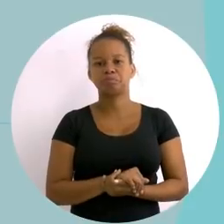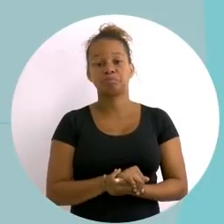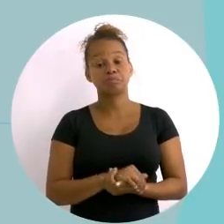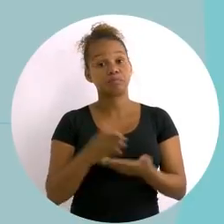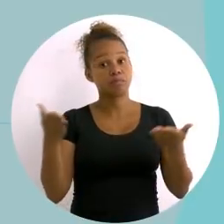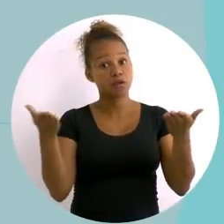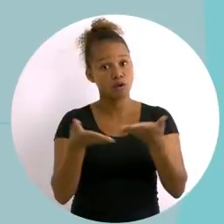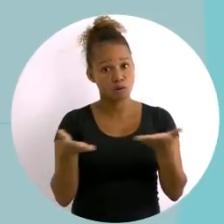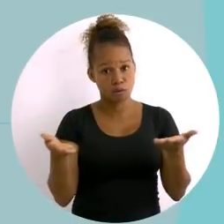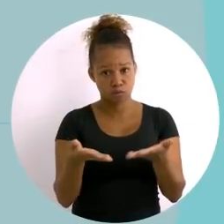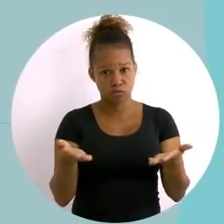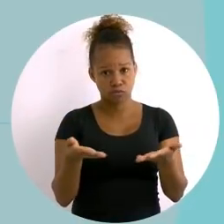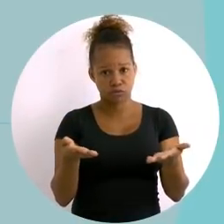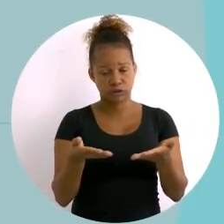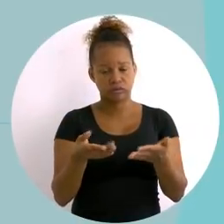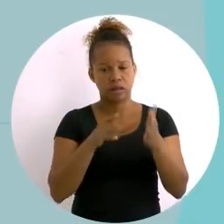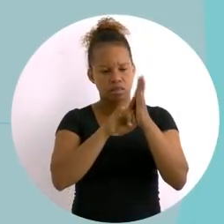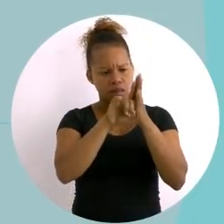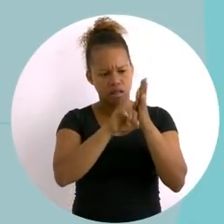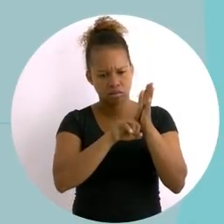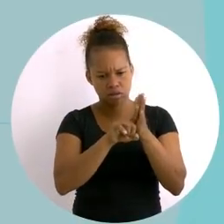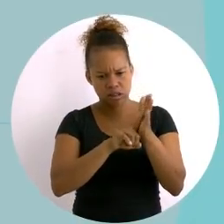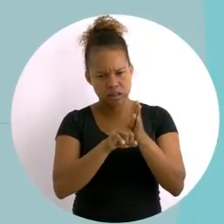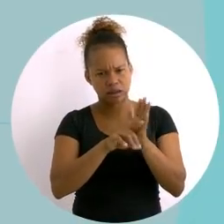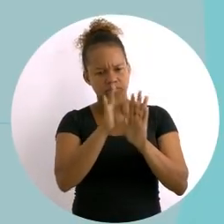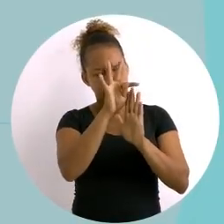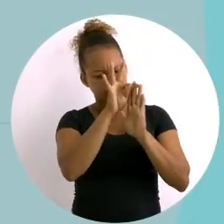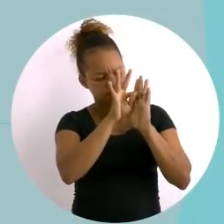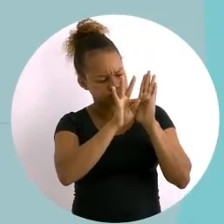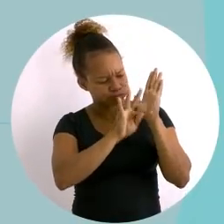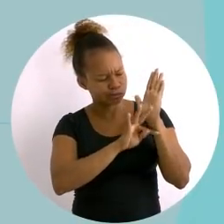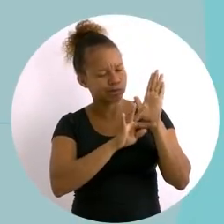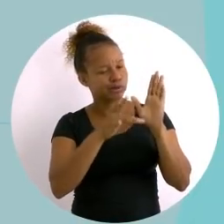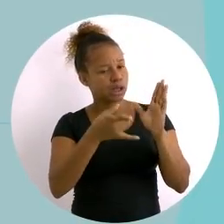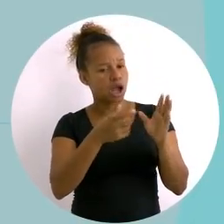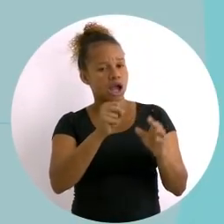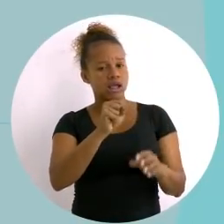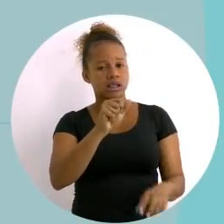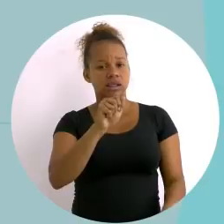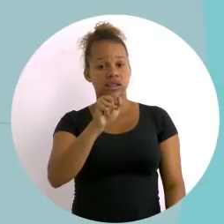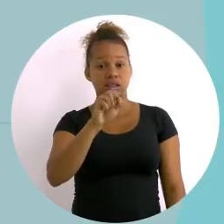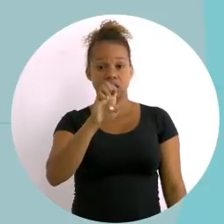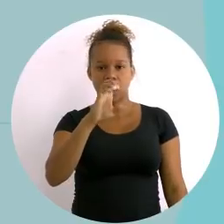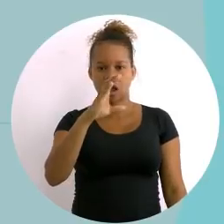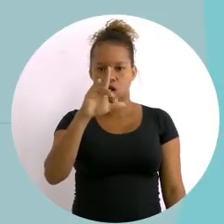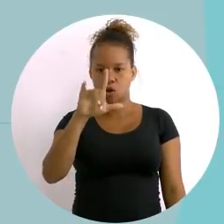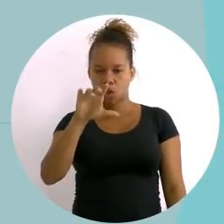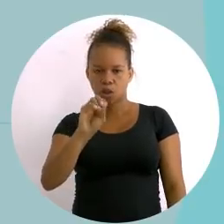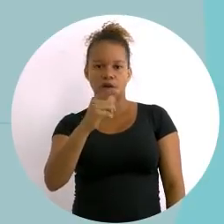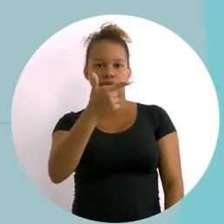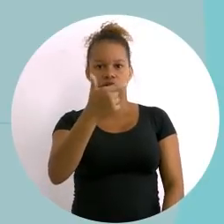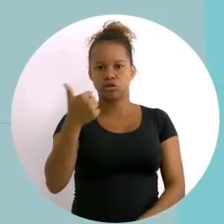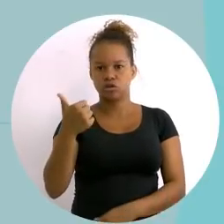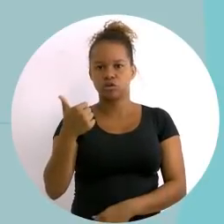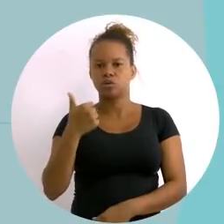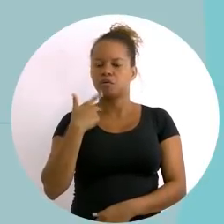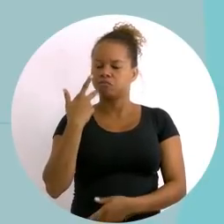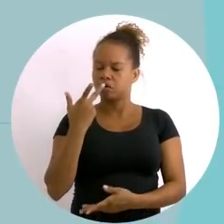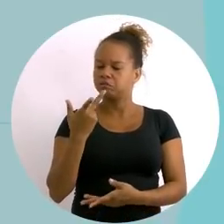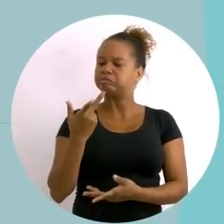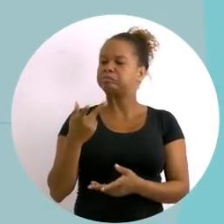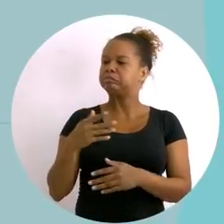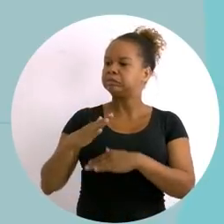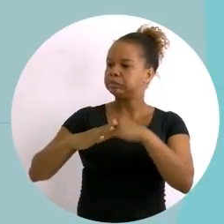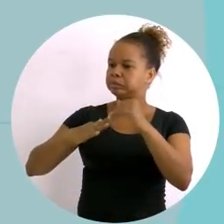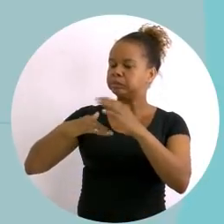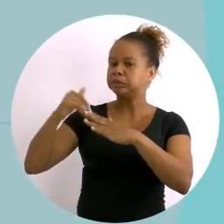Hoje, analisando o contexto desse início do século XXI, nós podemos dizer que o mercado ele é altamente